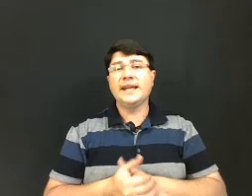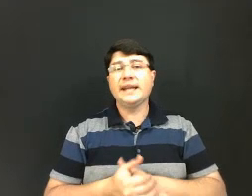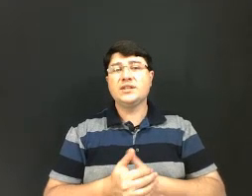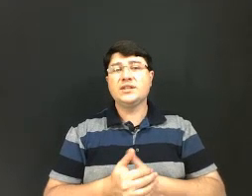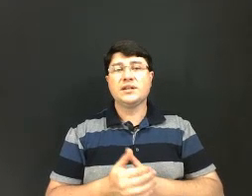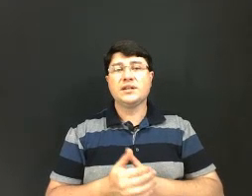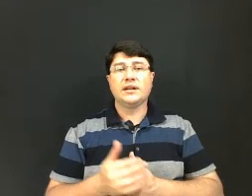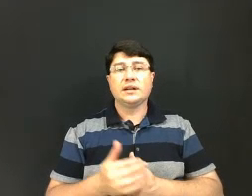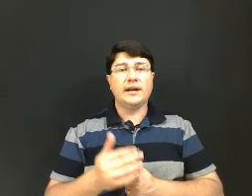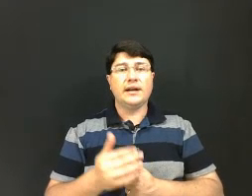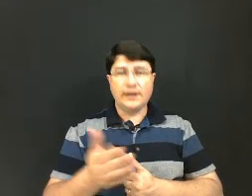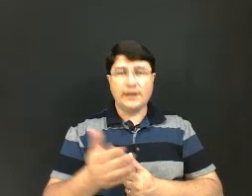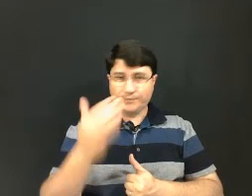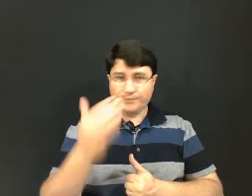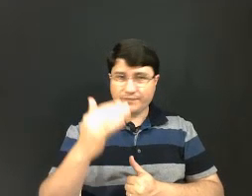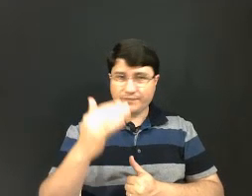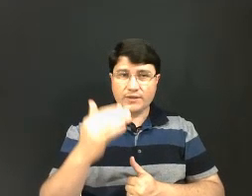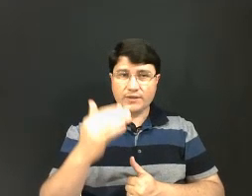de propriedade.